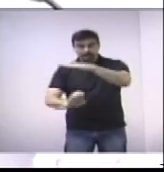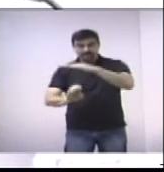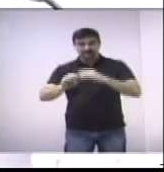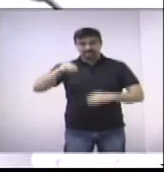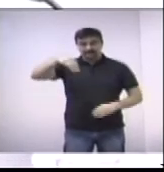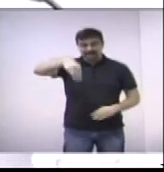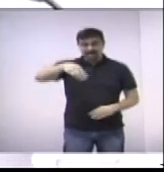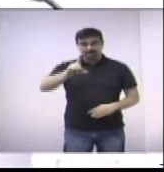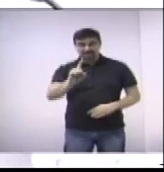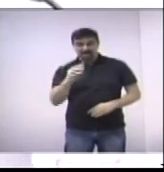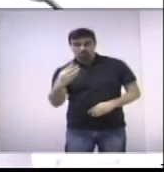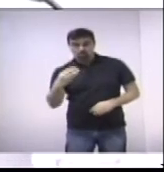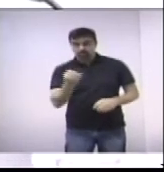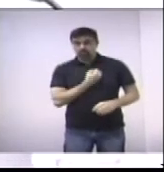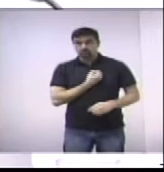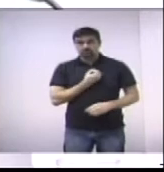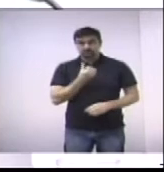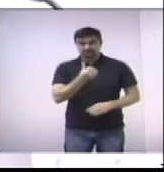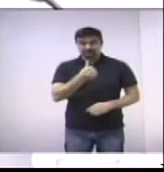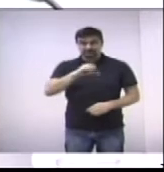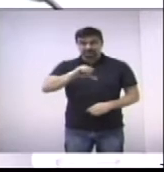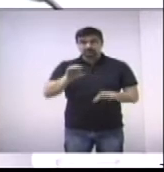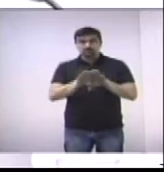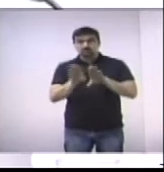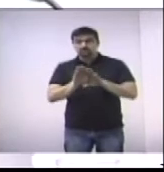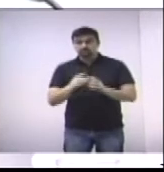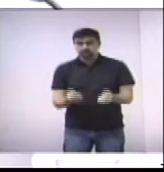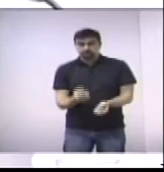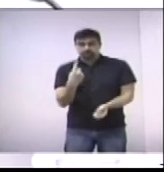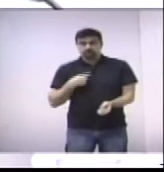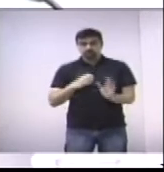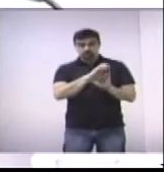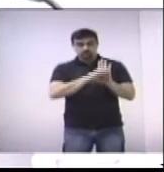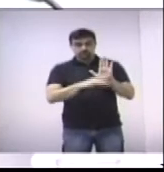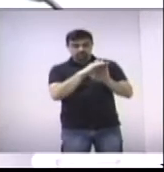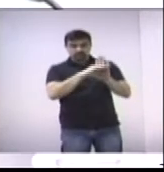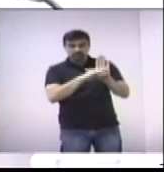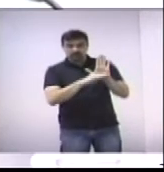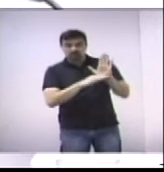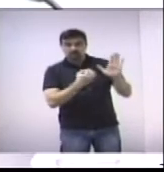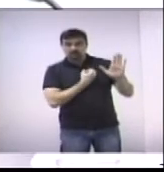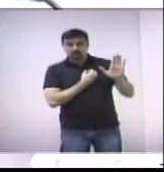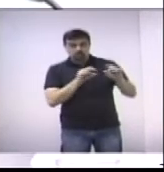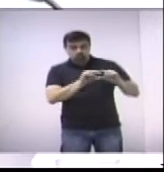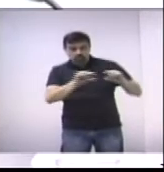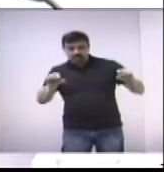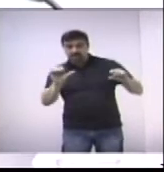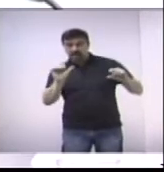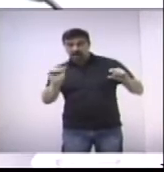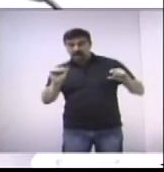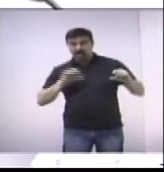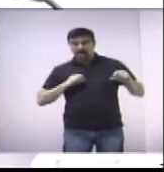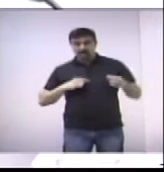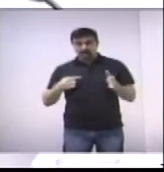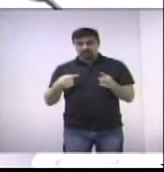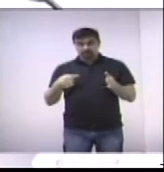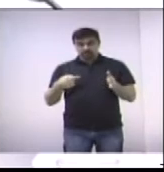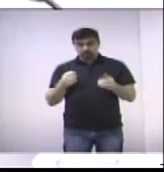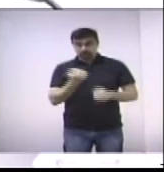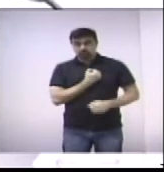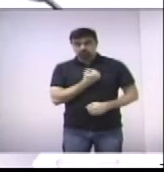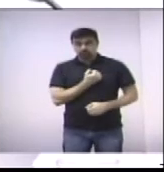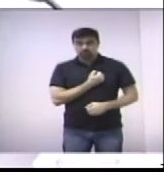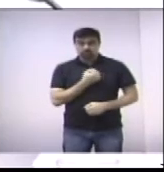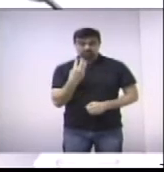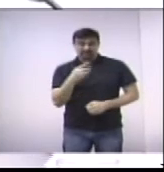69. Ademais, causa estranheza o fato de constar no edital número 05-2010, a linha A do item